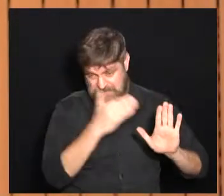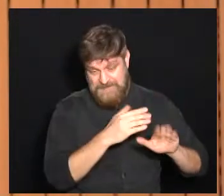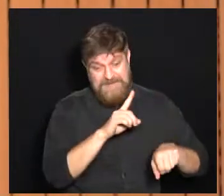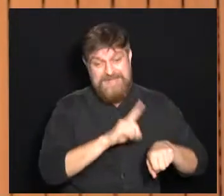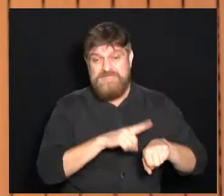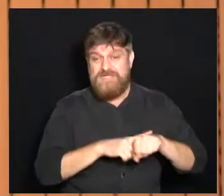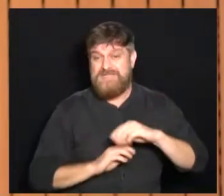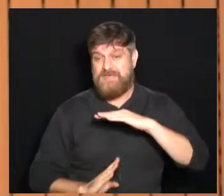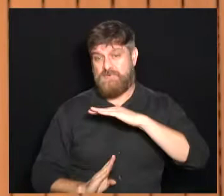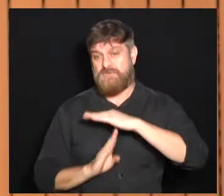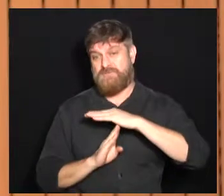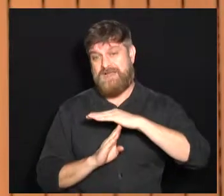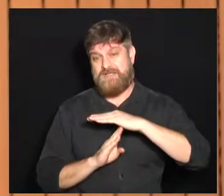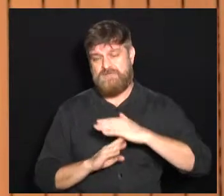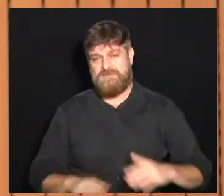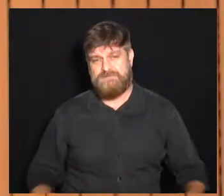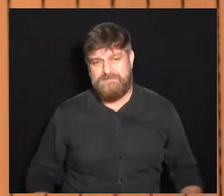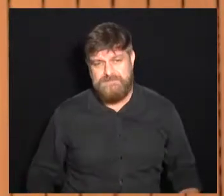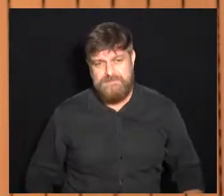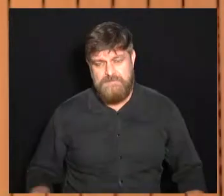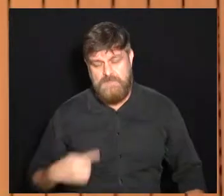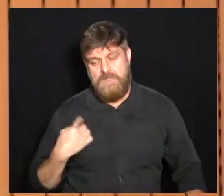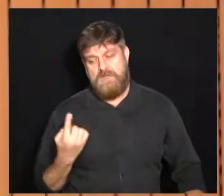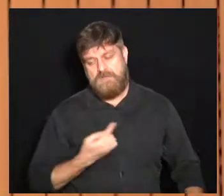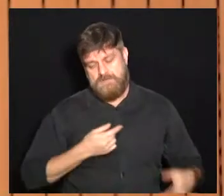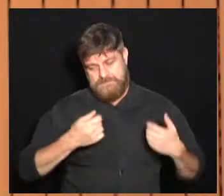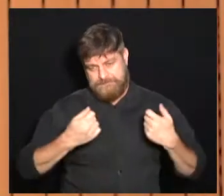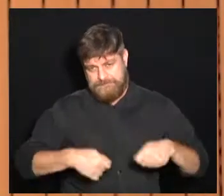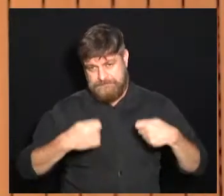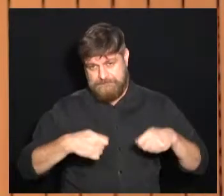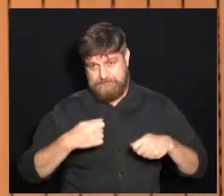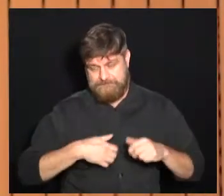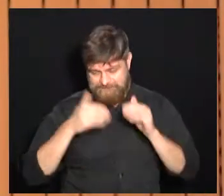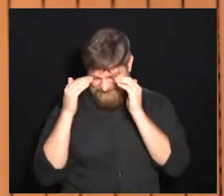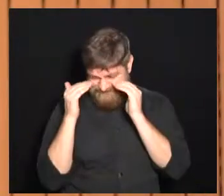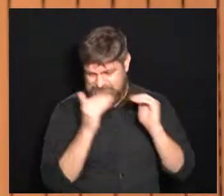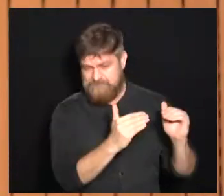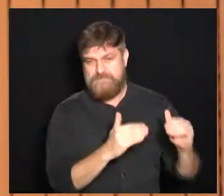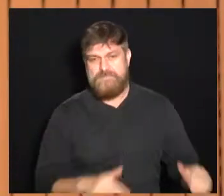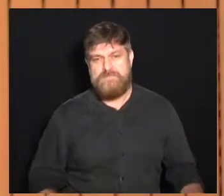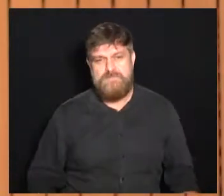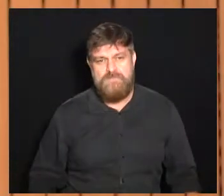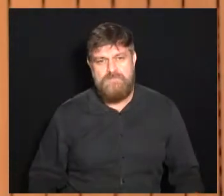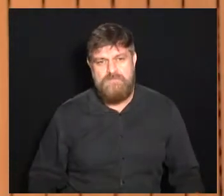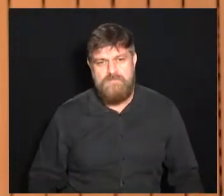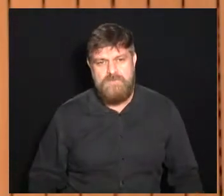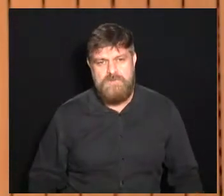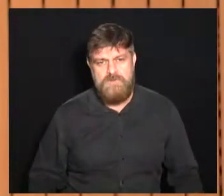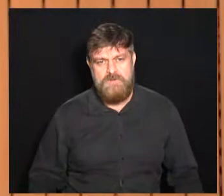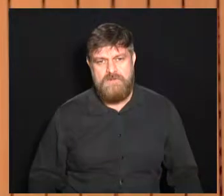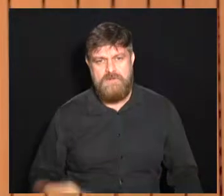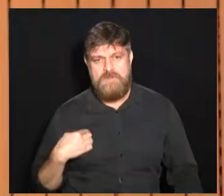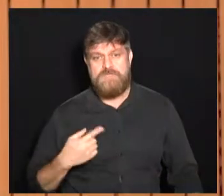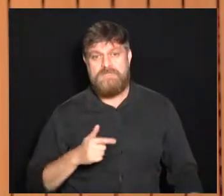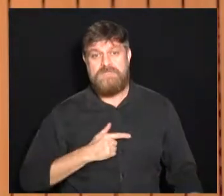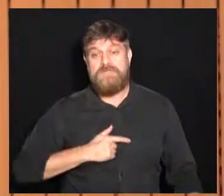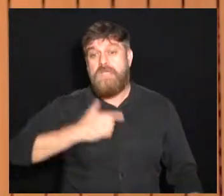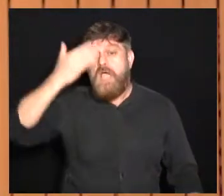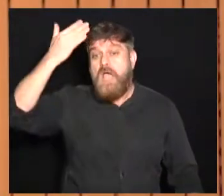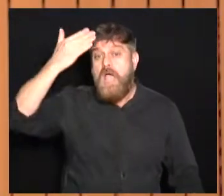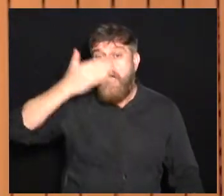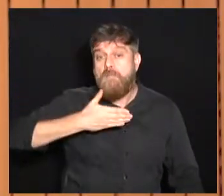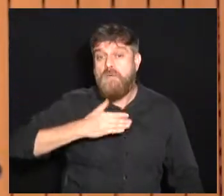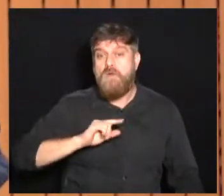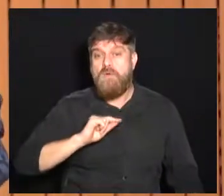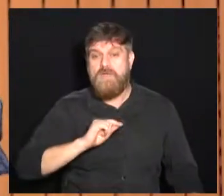prazos processuais, que nós tivemos esse problema. Nós temos a prova que a